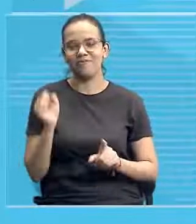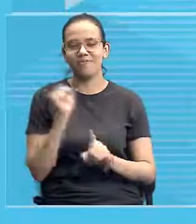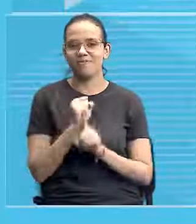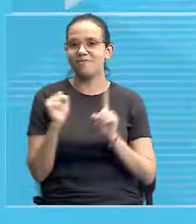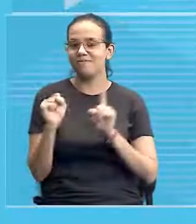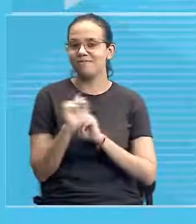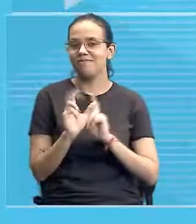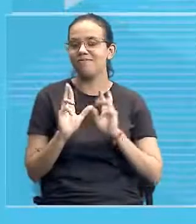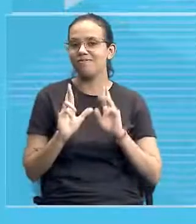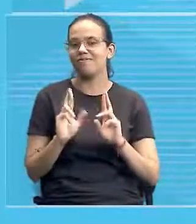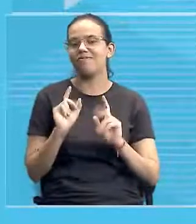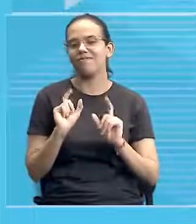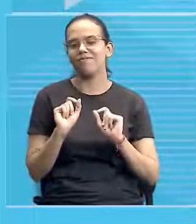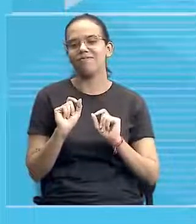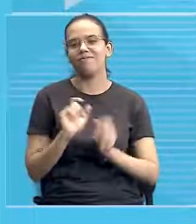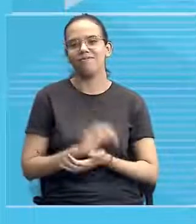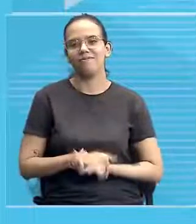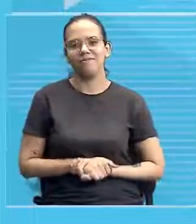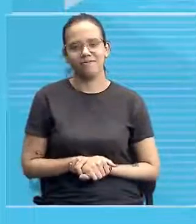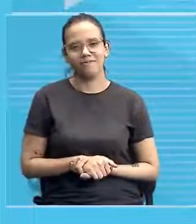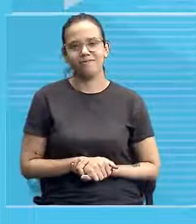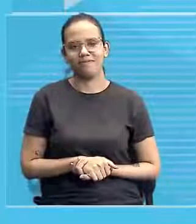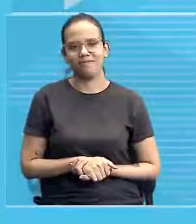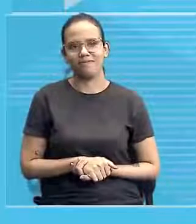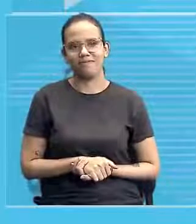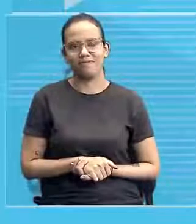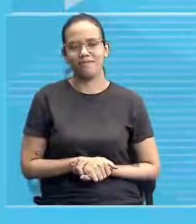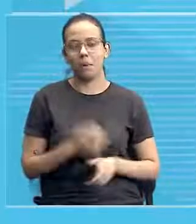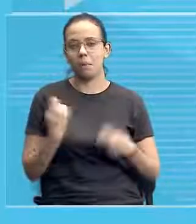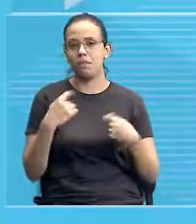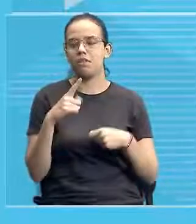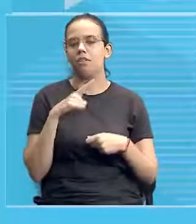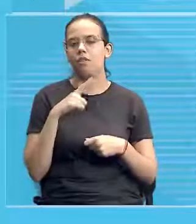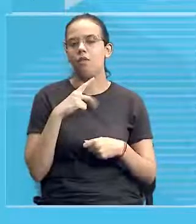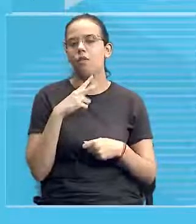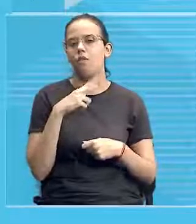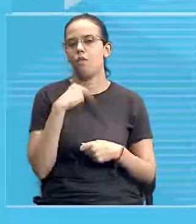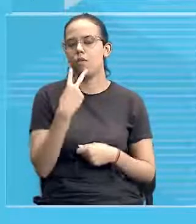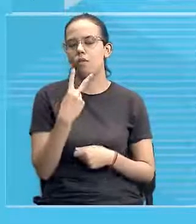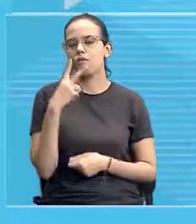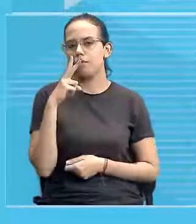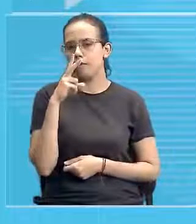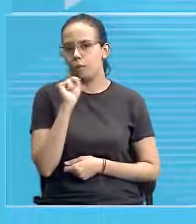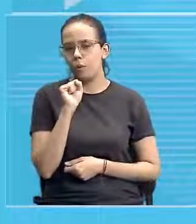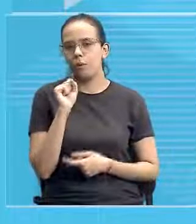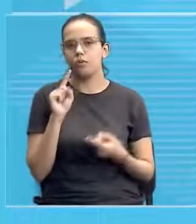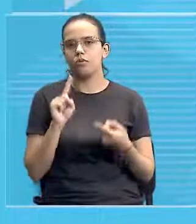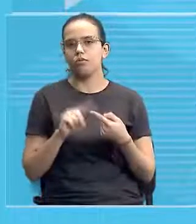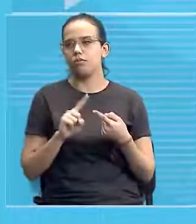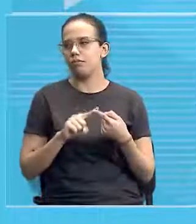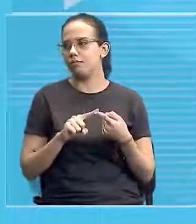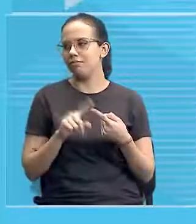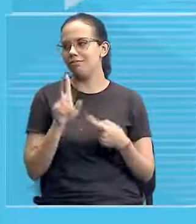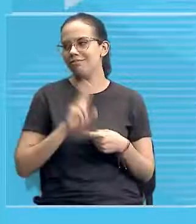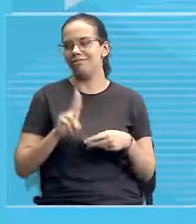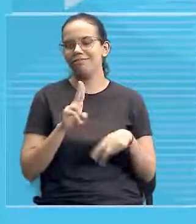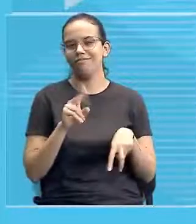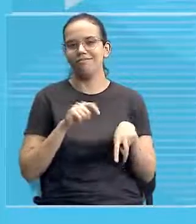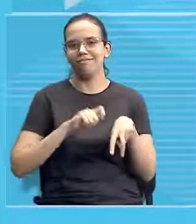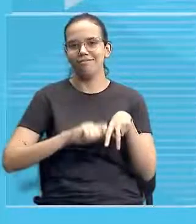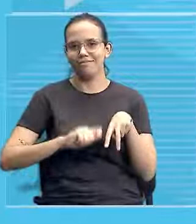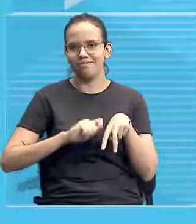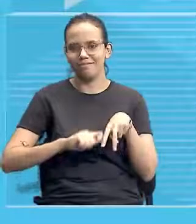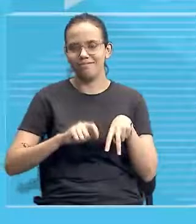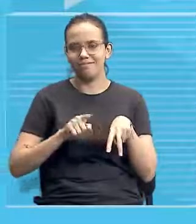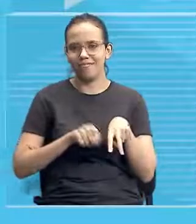espera o que de você? Que você fale grosso, que você use calças,